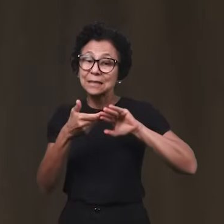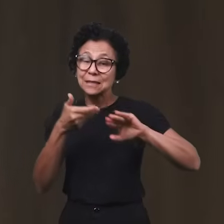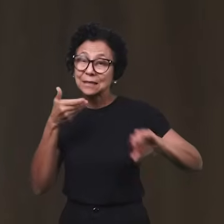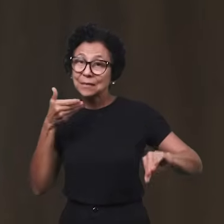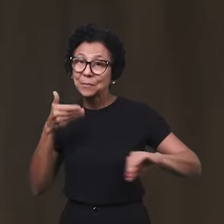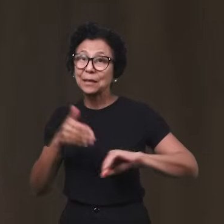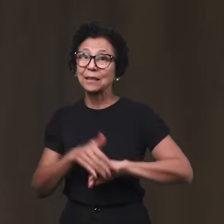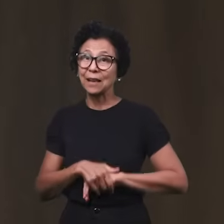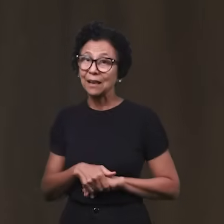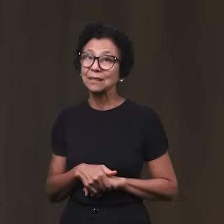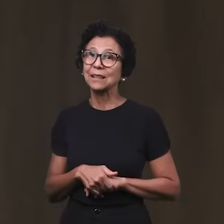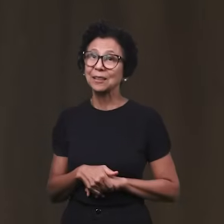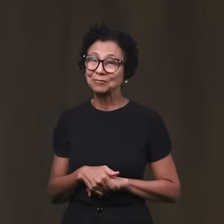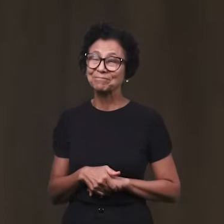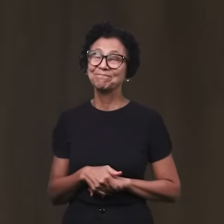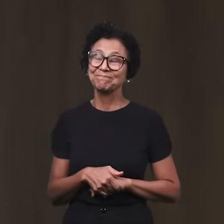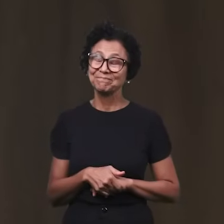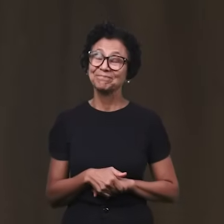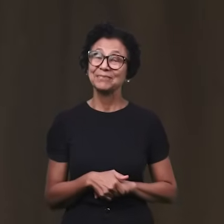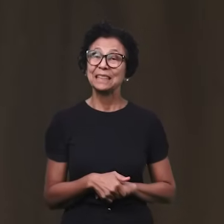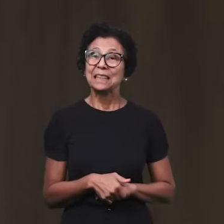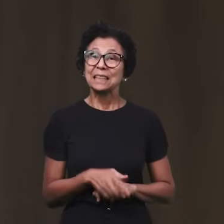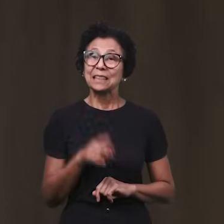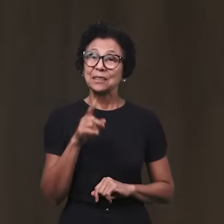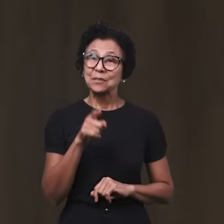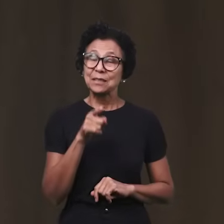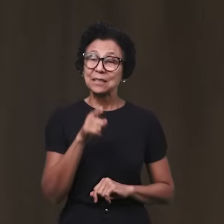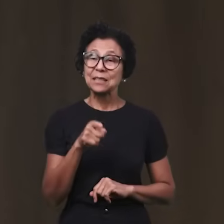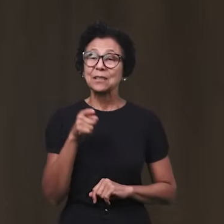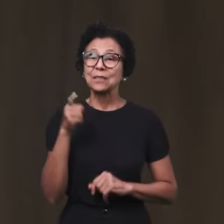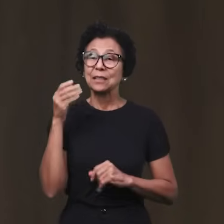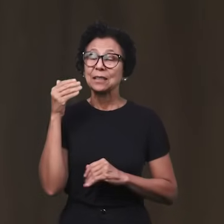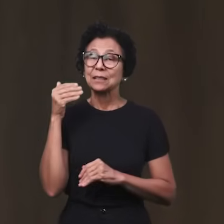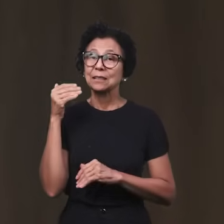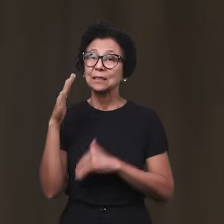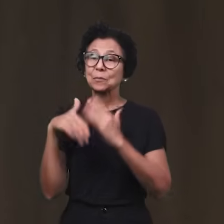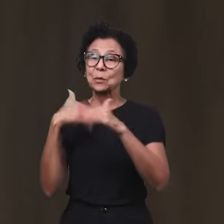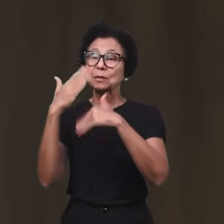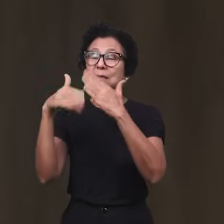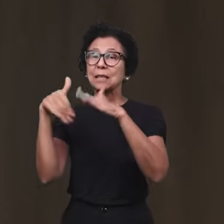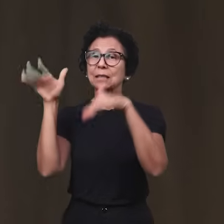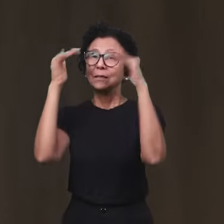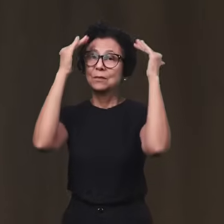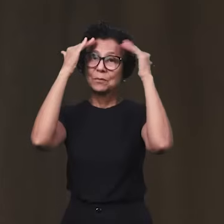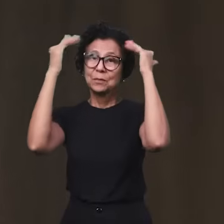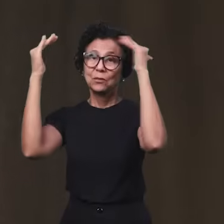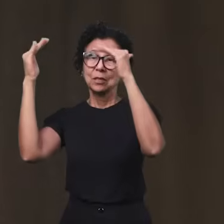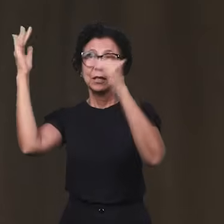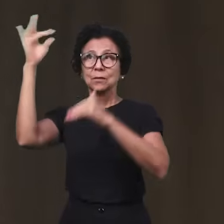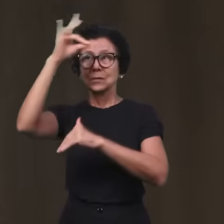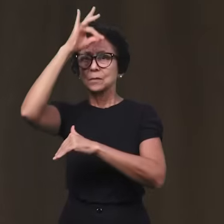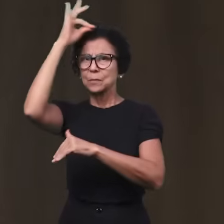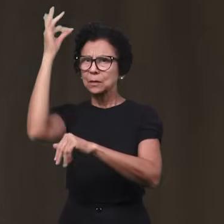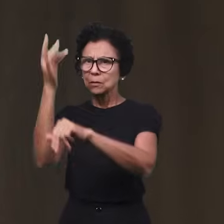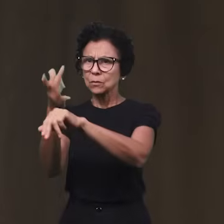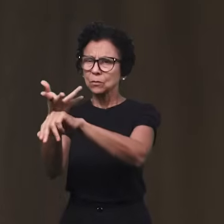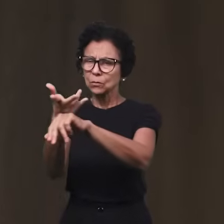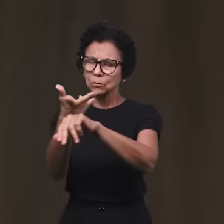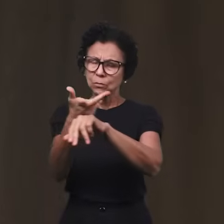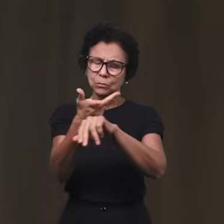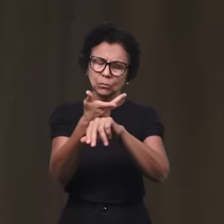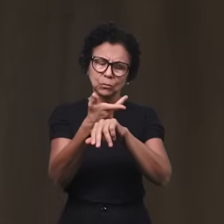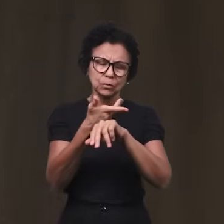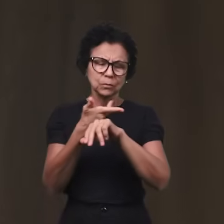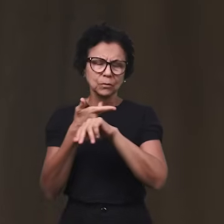E quem nos santifica é o Espírito Santo, tem um processo de obediência, né? À voz de Deus, à palavra do Senhor. O Espírito Santo